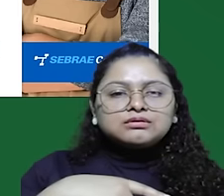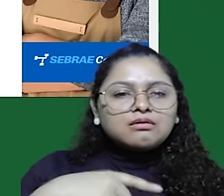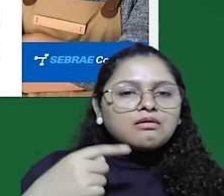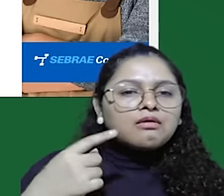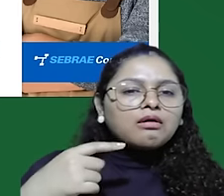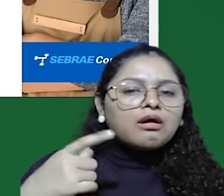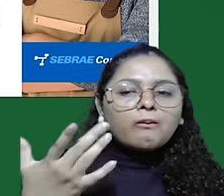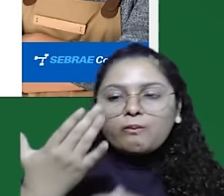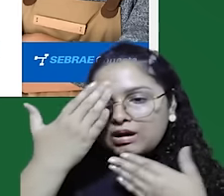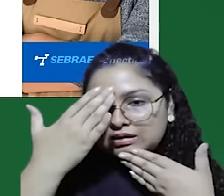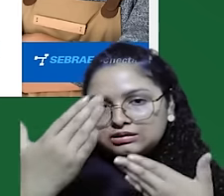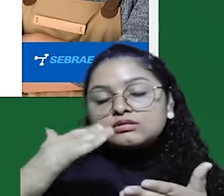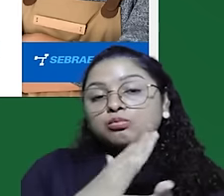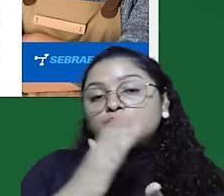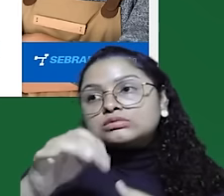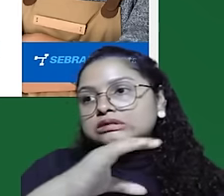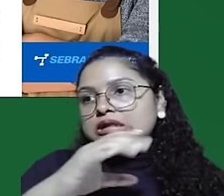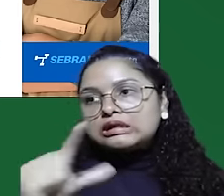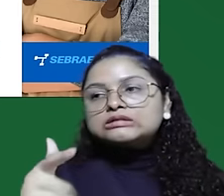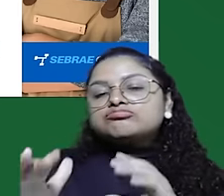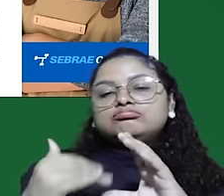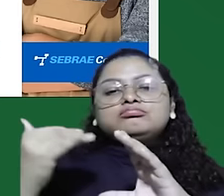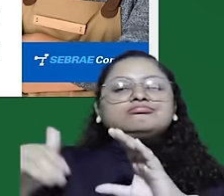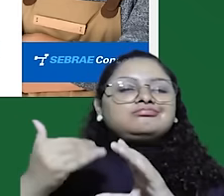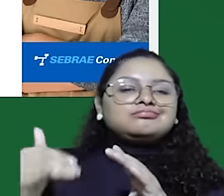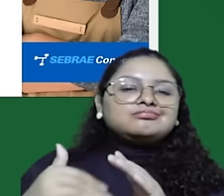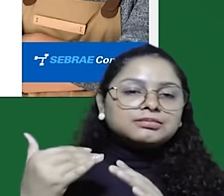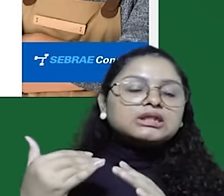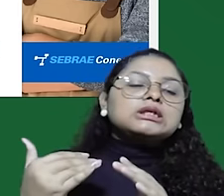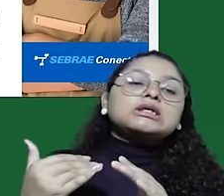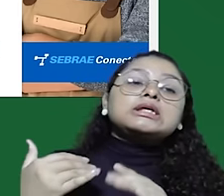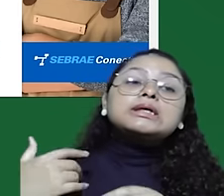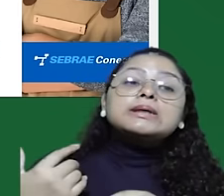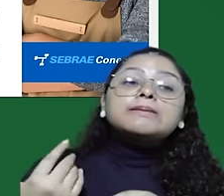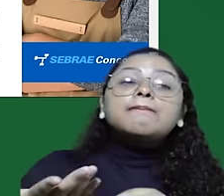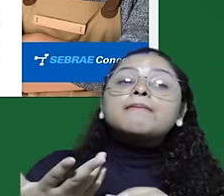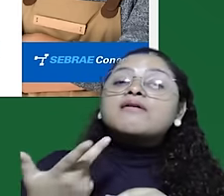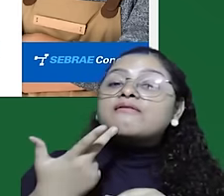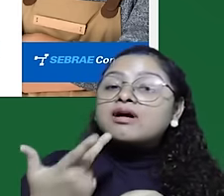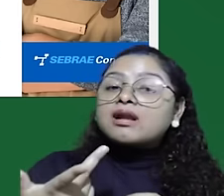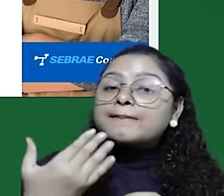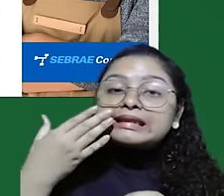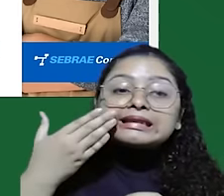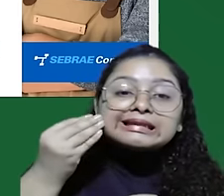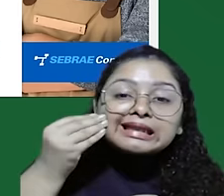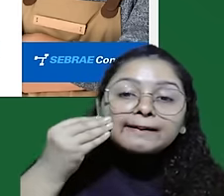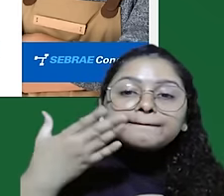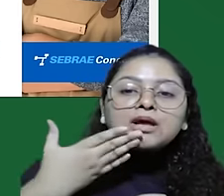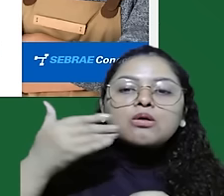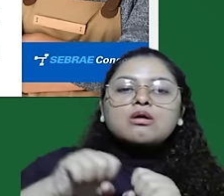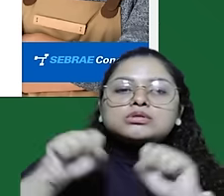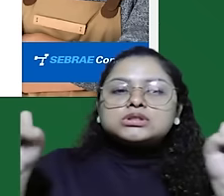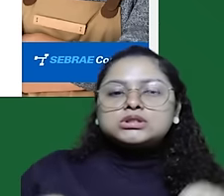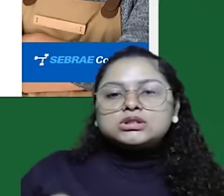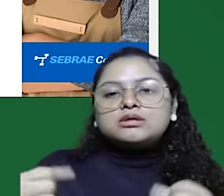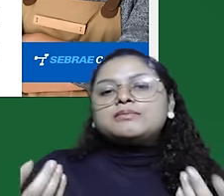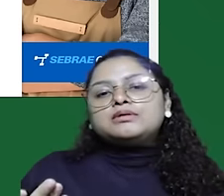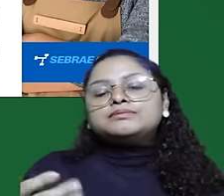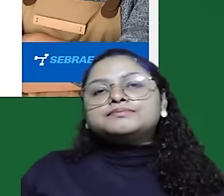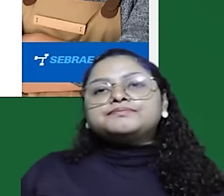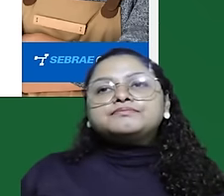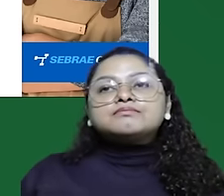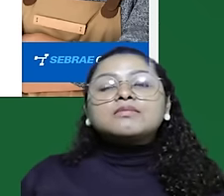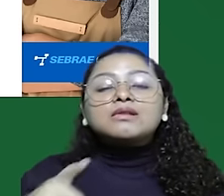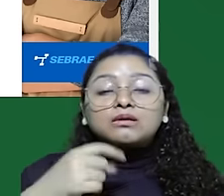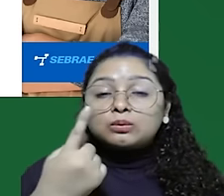alguns Alguns clientes que encaminham mensagens pra gente É para reforçar e melhorar o sistema né então chamando atenção tem um